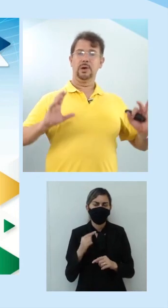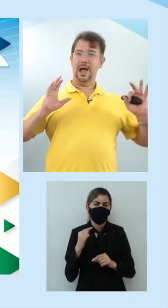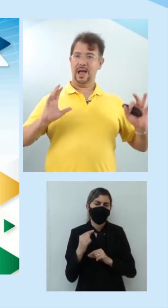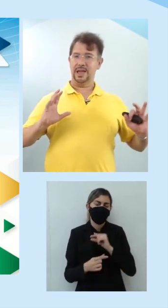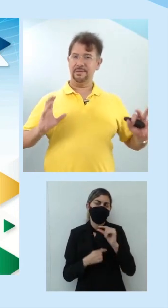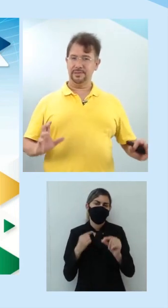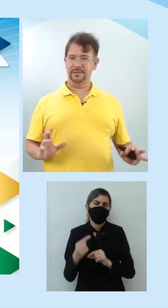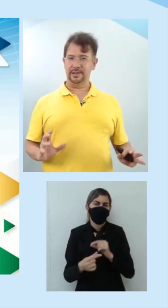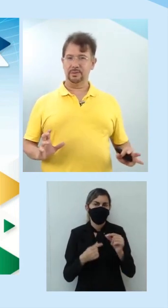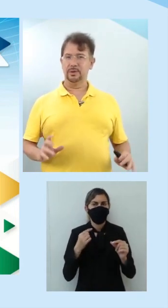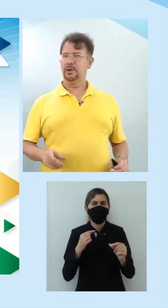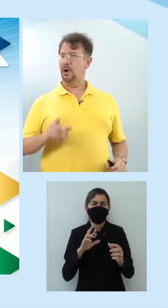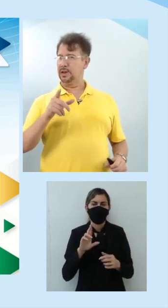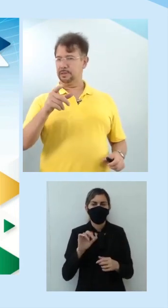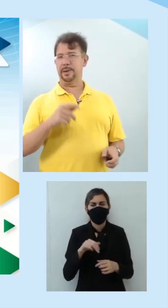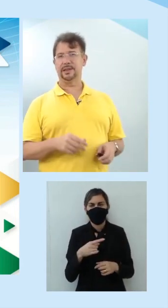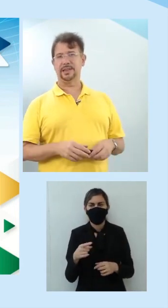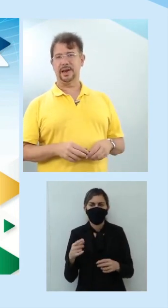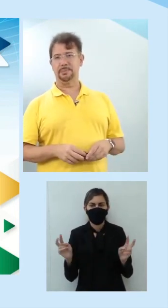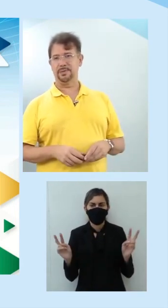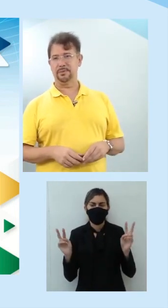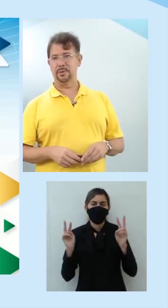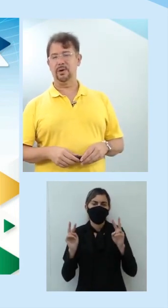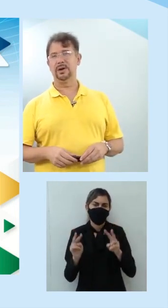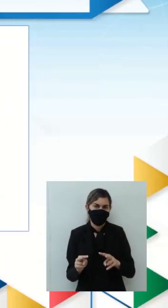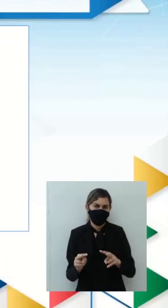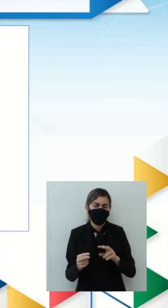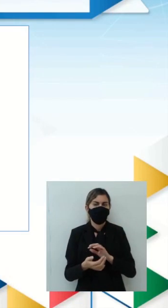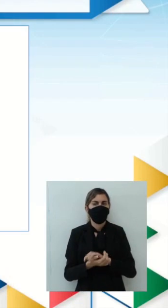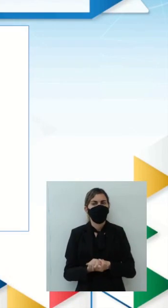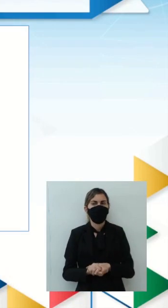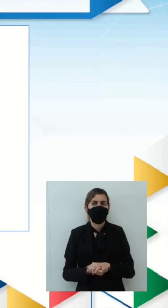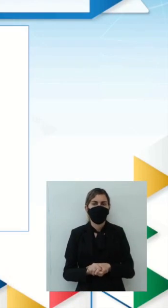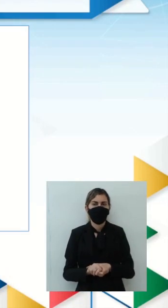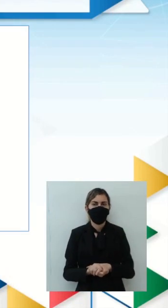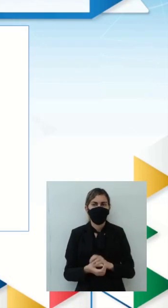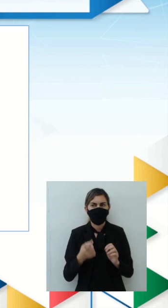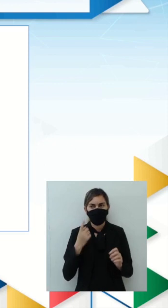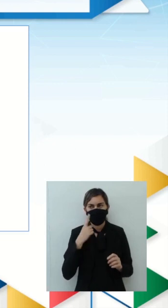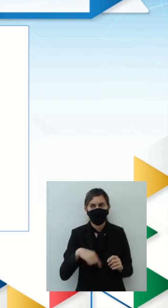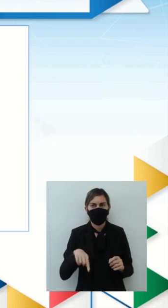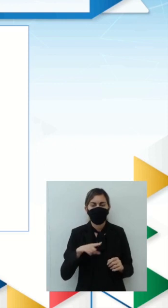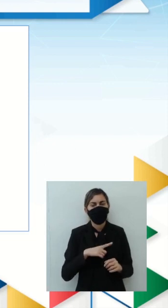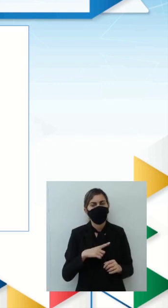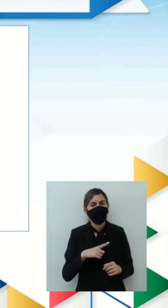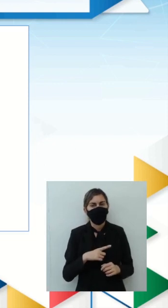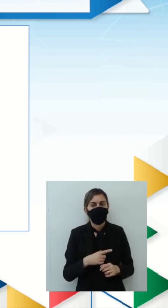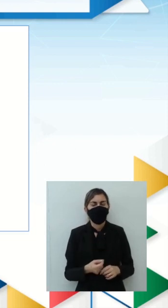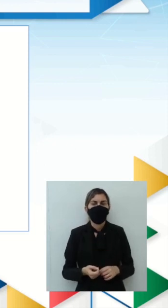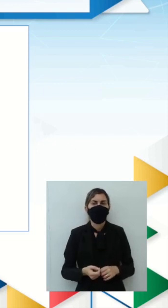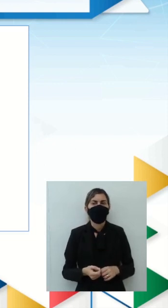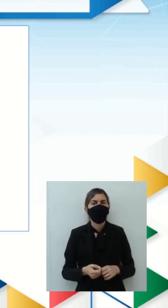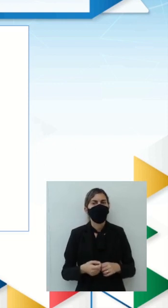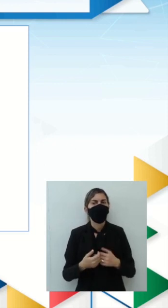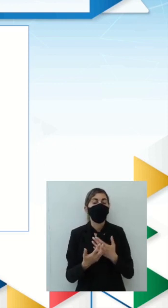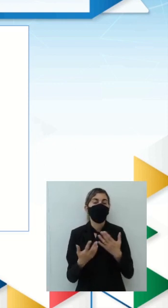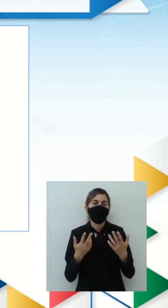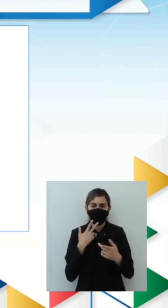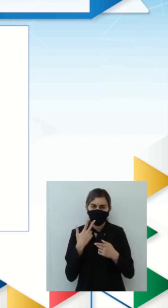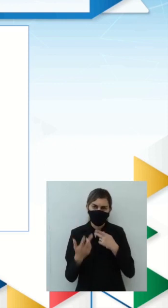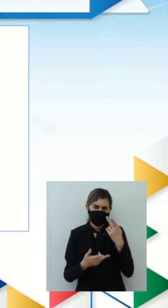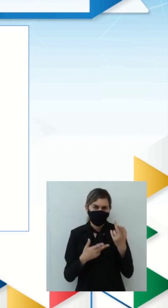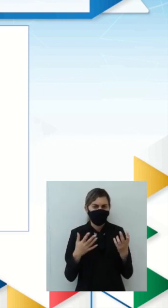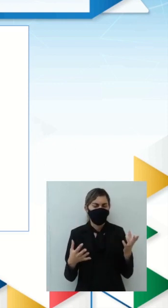pouco a revisão. Olhando para a tela, por favor, olhando para a tela, nós temos a seguinte questão. Quando a gente falar